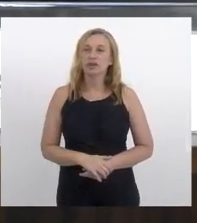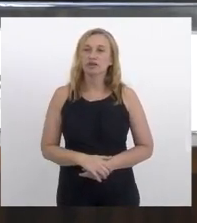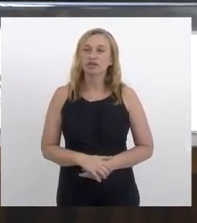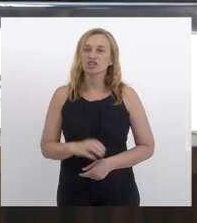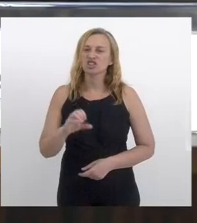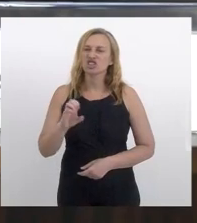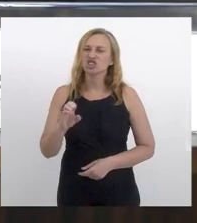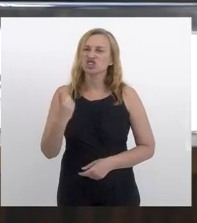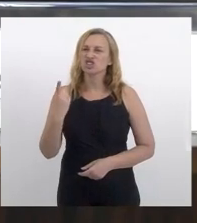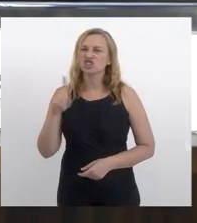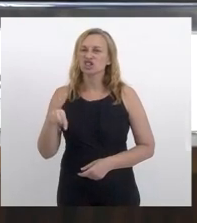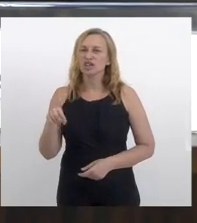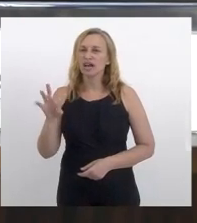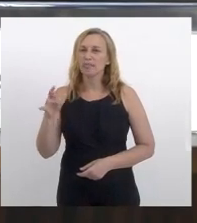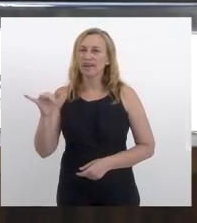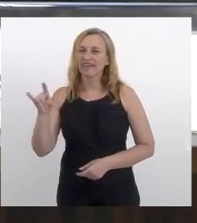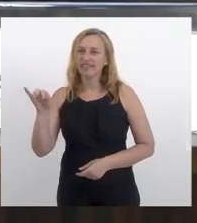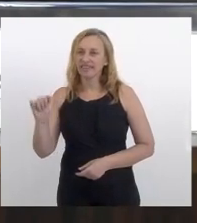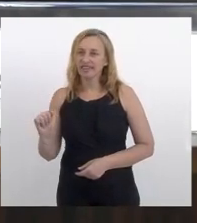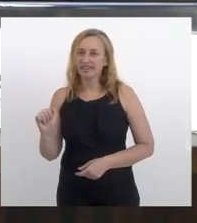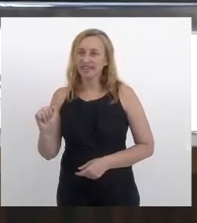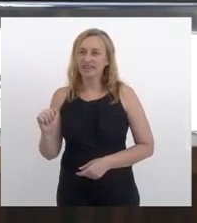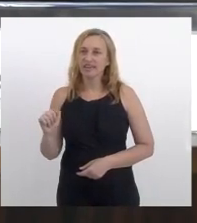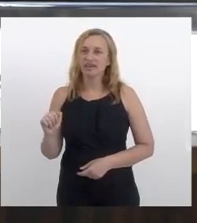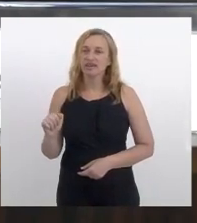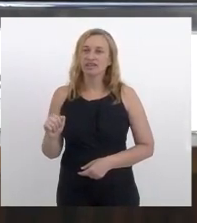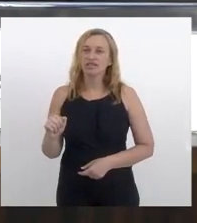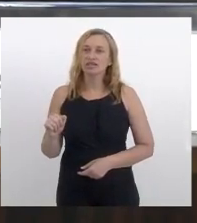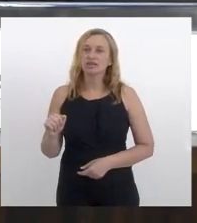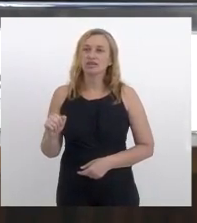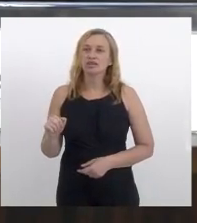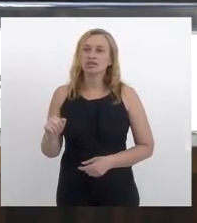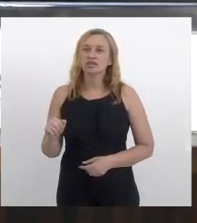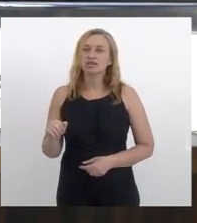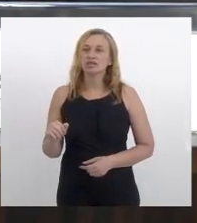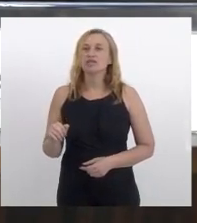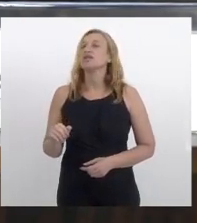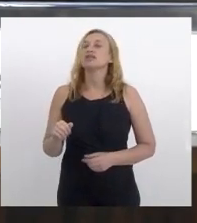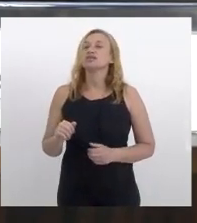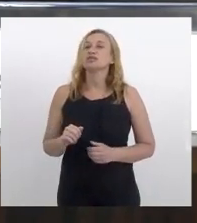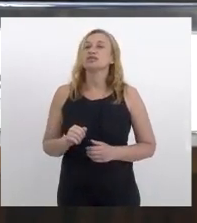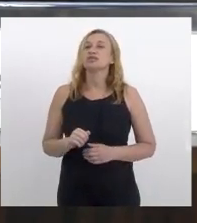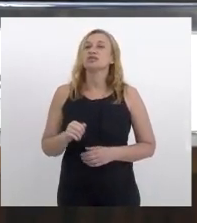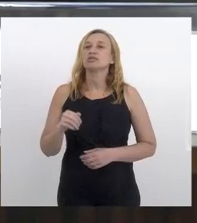Ishan Hamed Momo, missionário da comunidade muçulmana